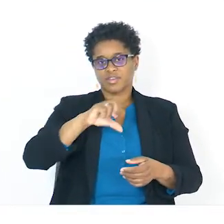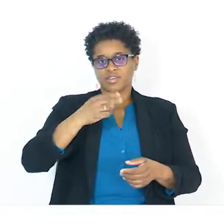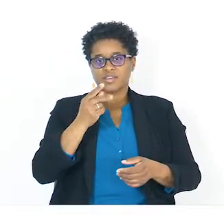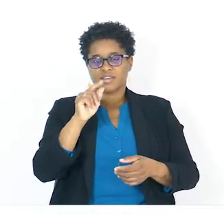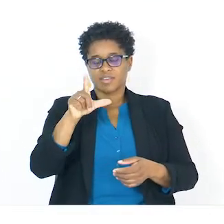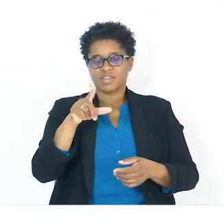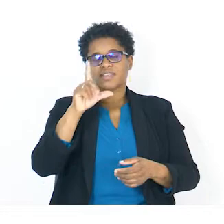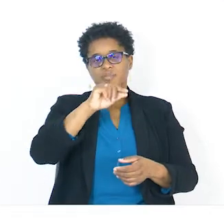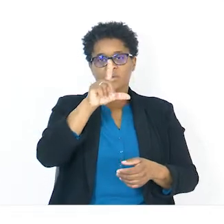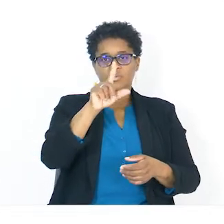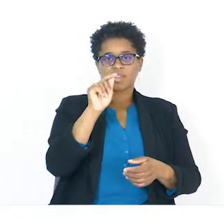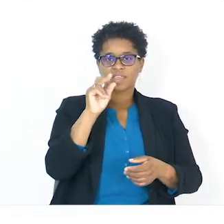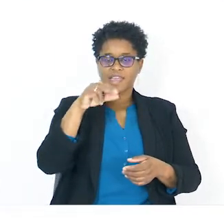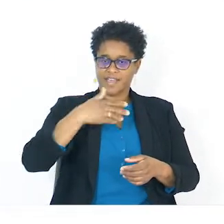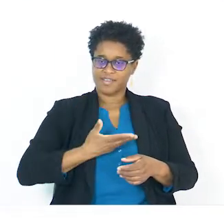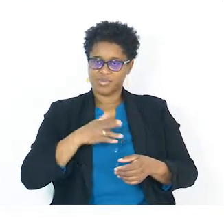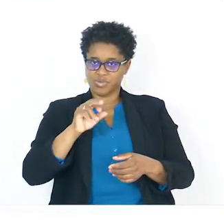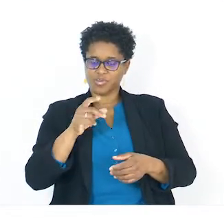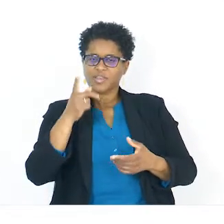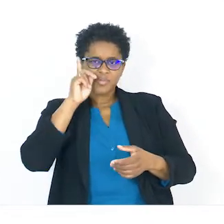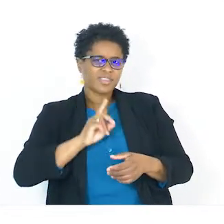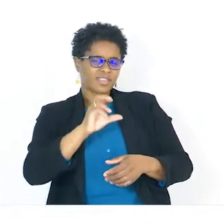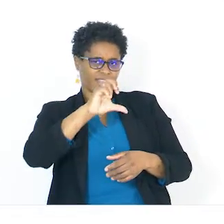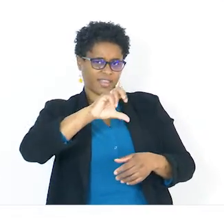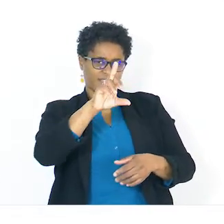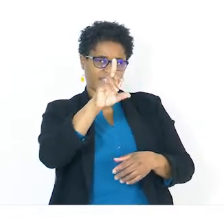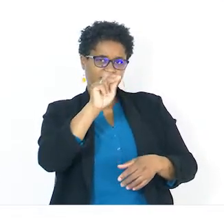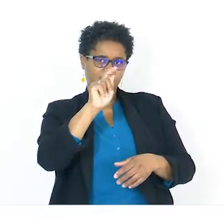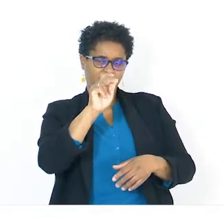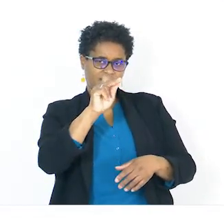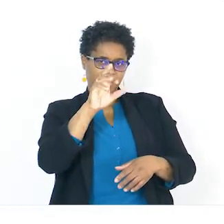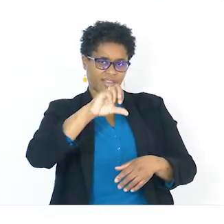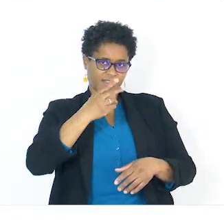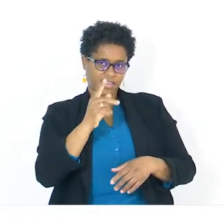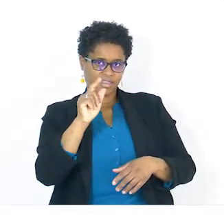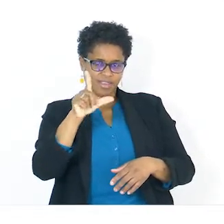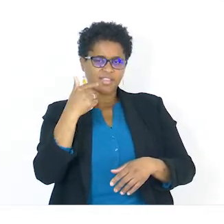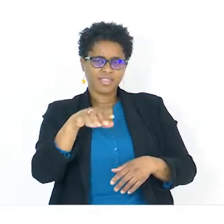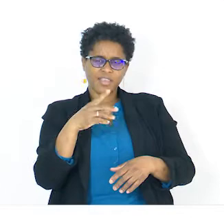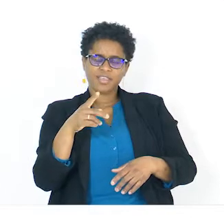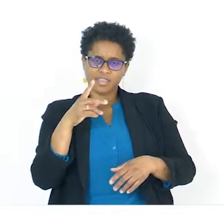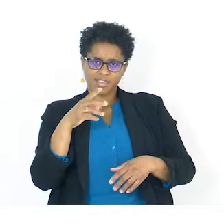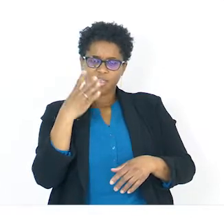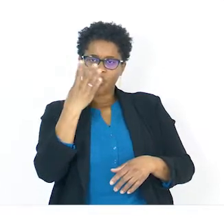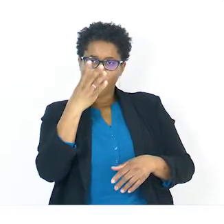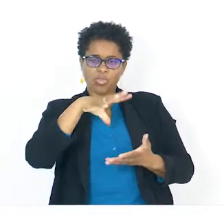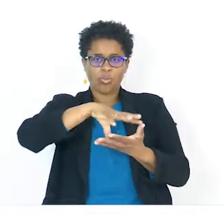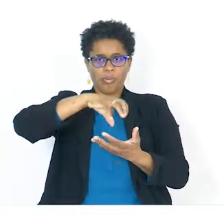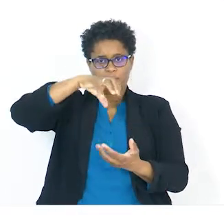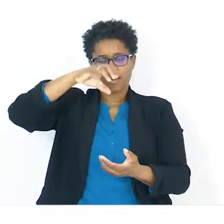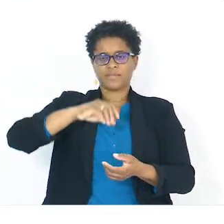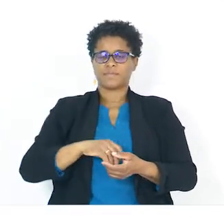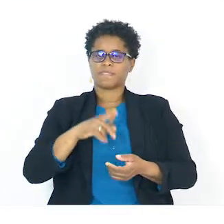Raquel e o Leandro. A Raquel, vocês podem observar, a Raquel tem 4